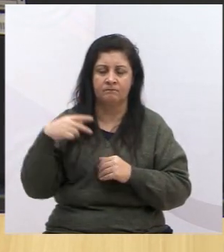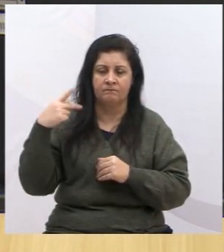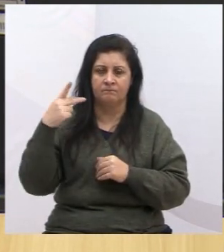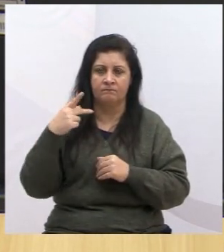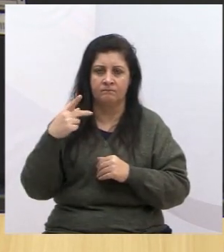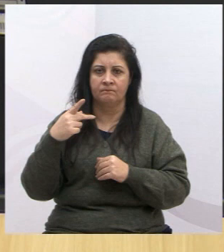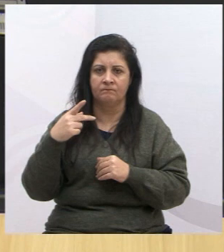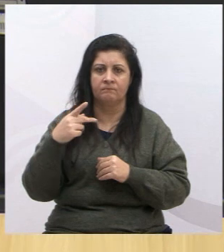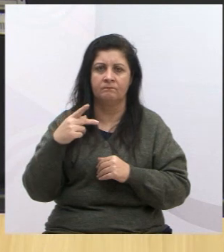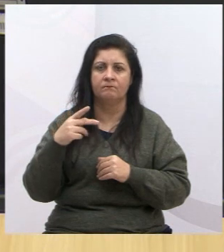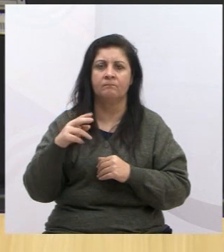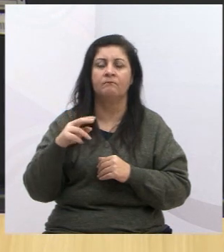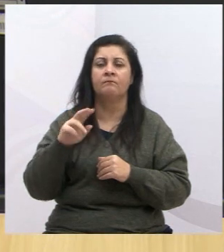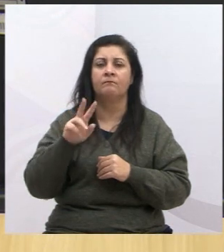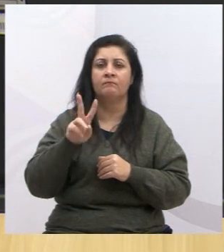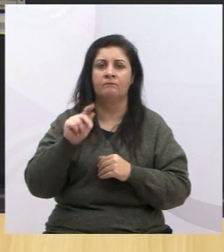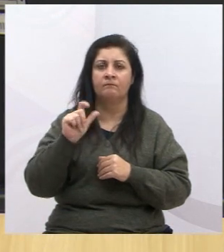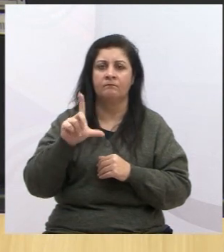do Parque Meia Lua.